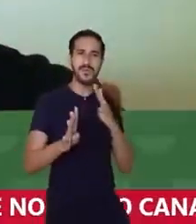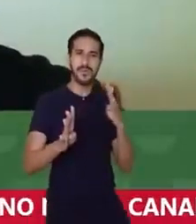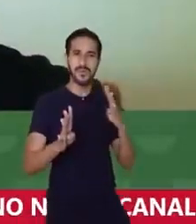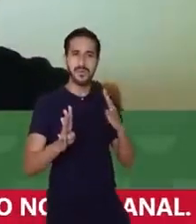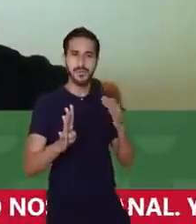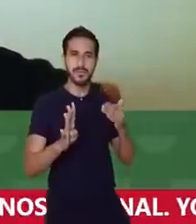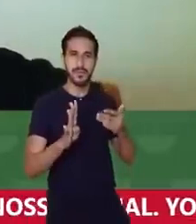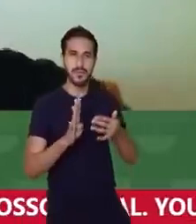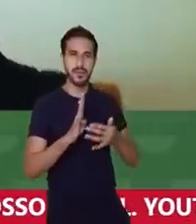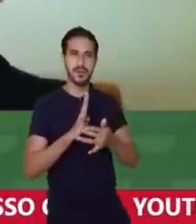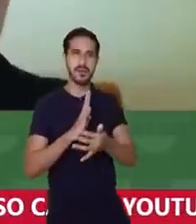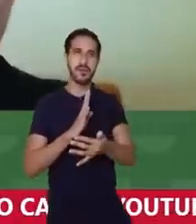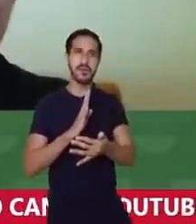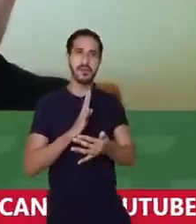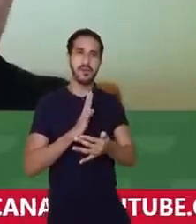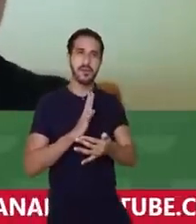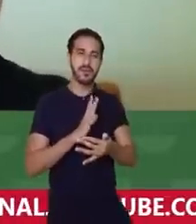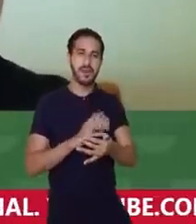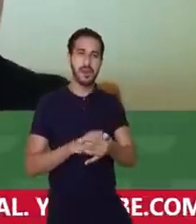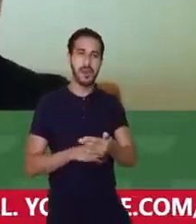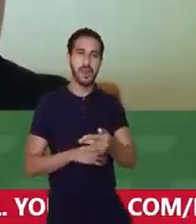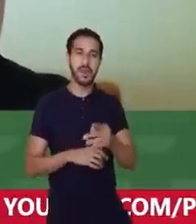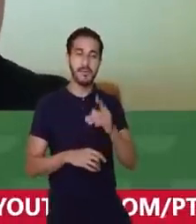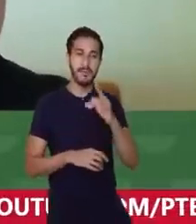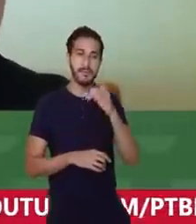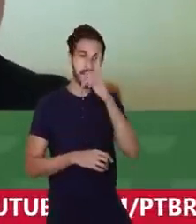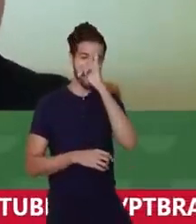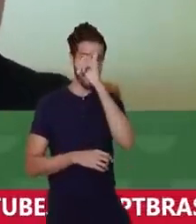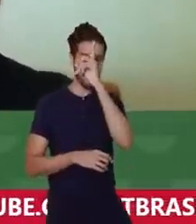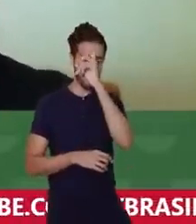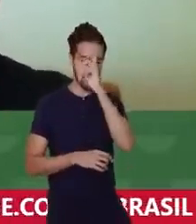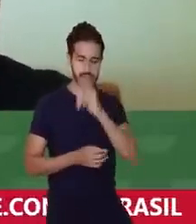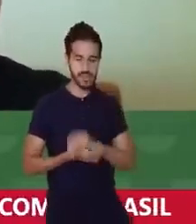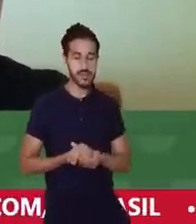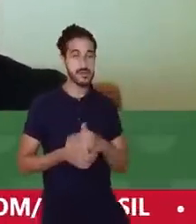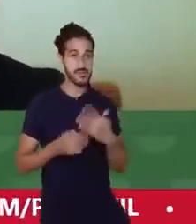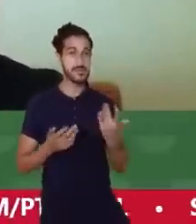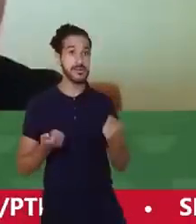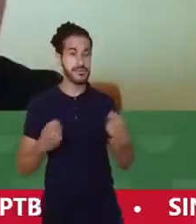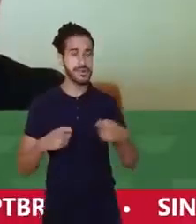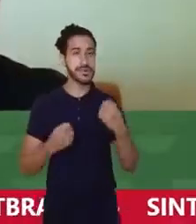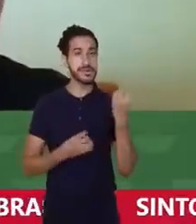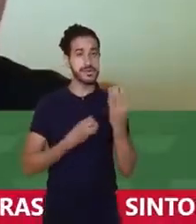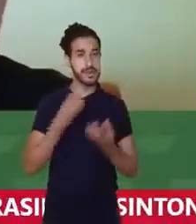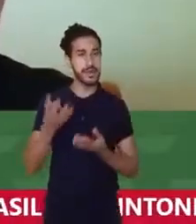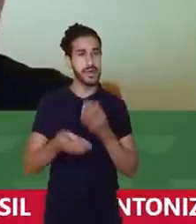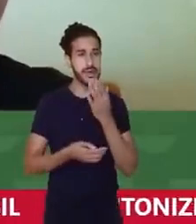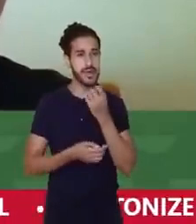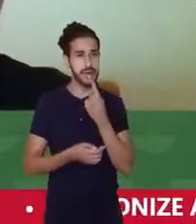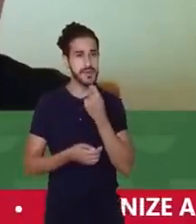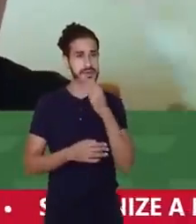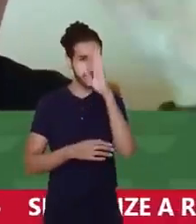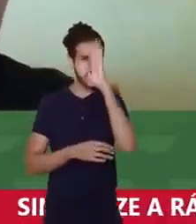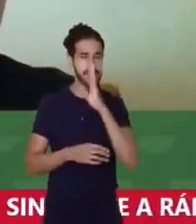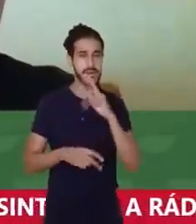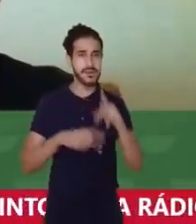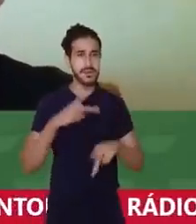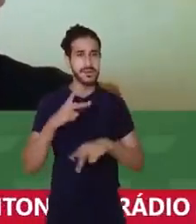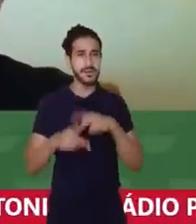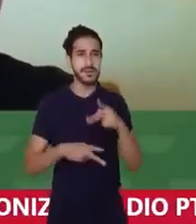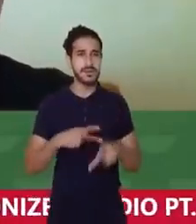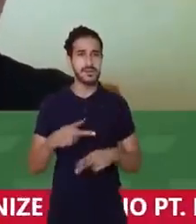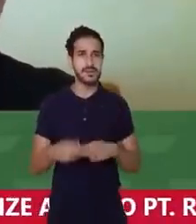né, as filas dos hospitais. Então, tem de dar remédio gratuito para a